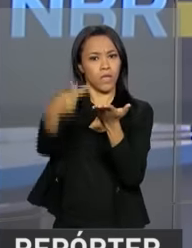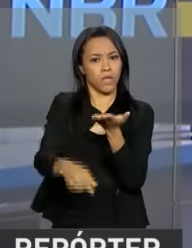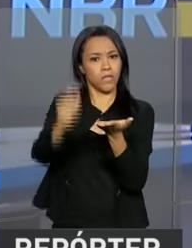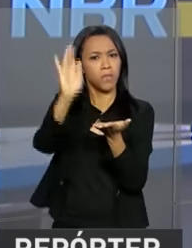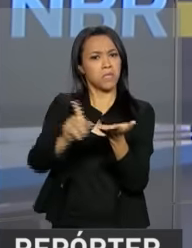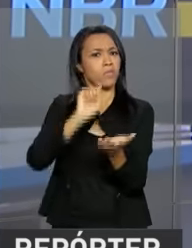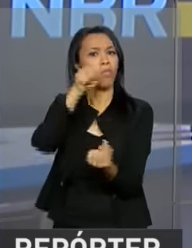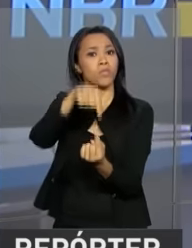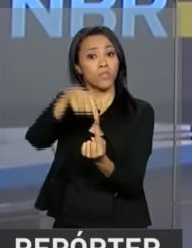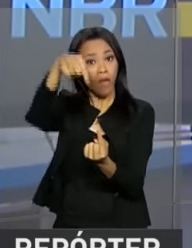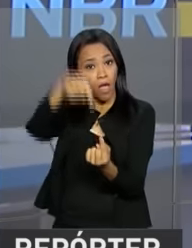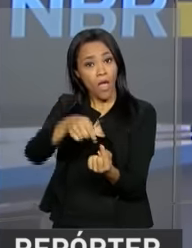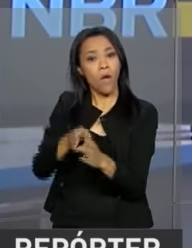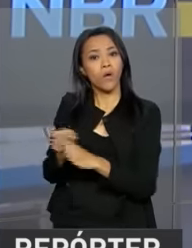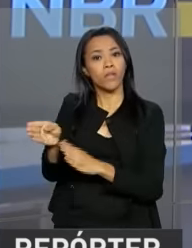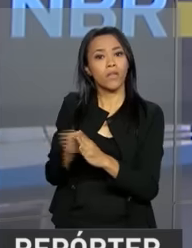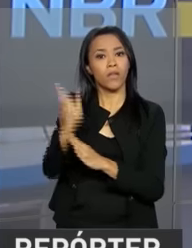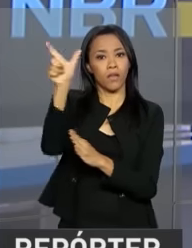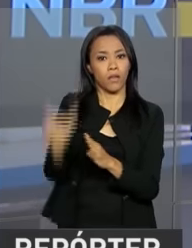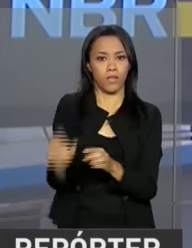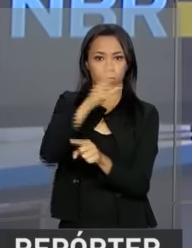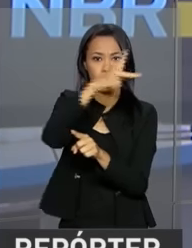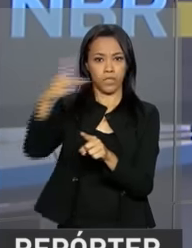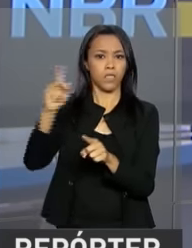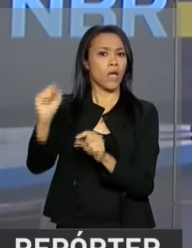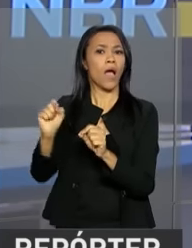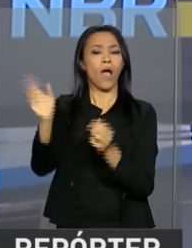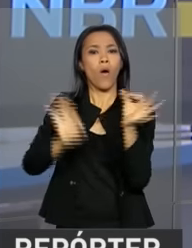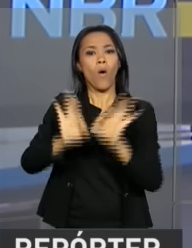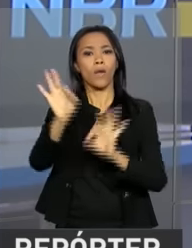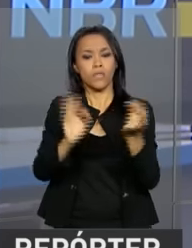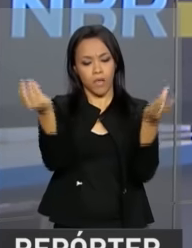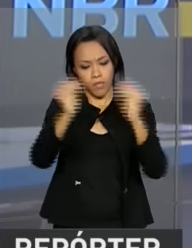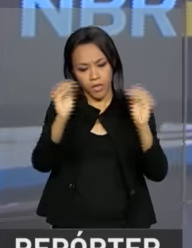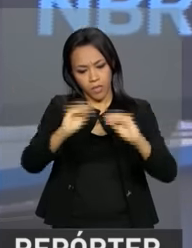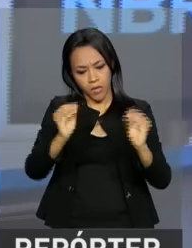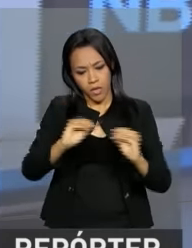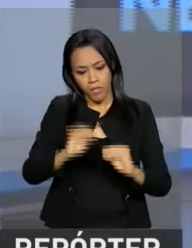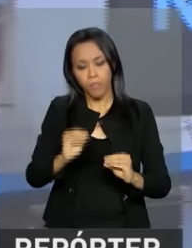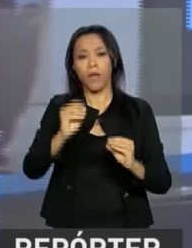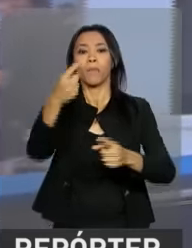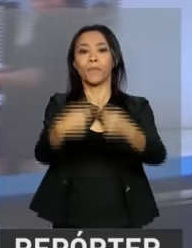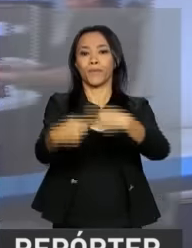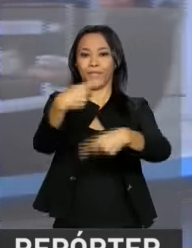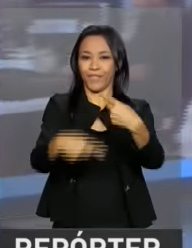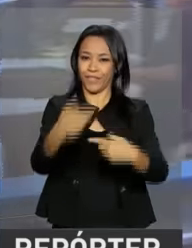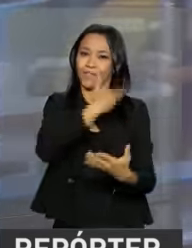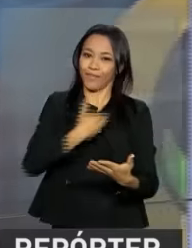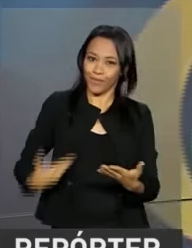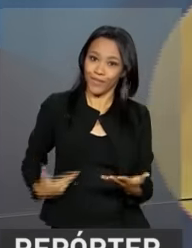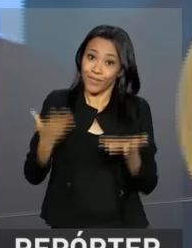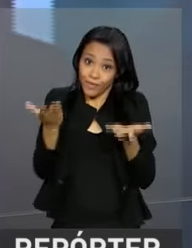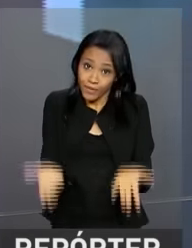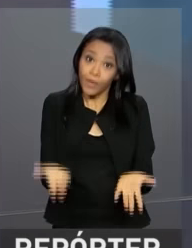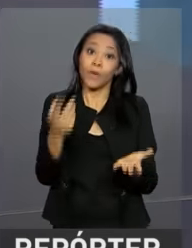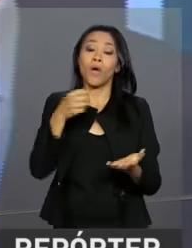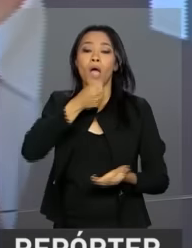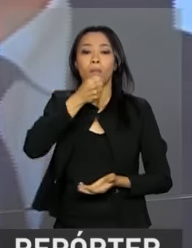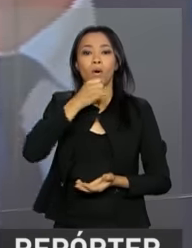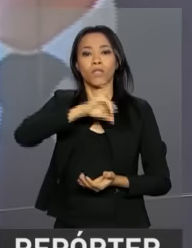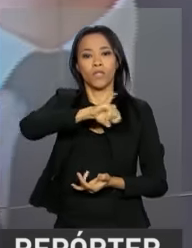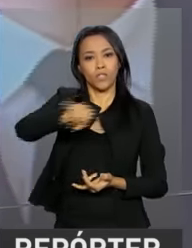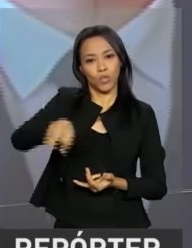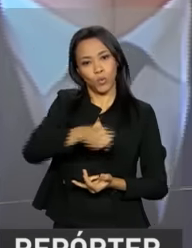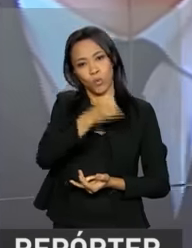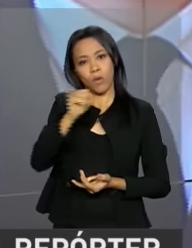ajuda o Presidente da República a formular políticas públicas o repórter João Pedro Neto acompanha o encontro e tem mais